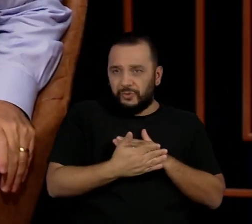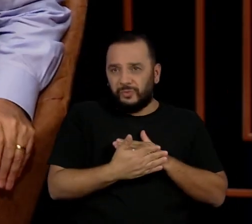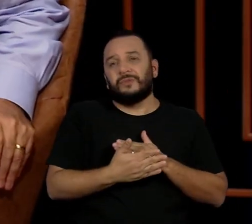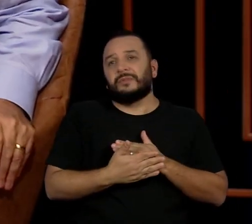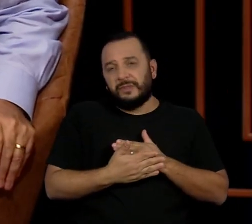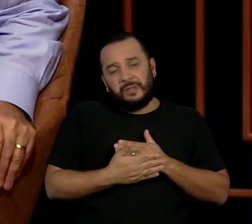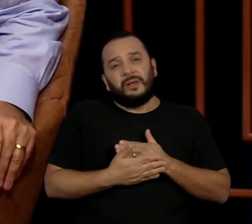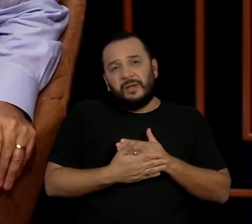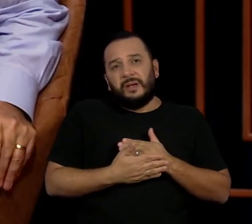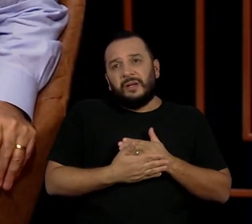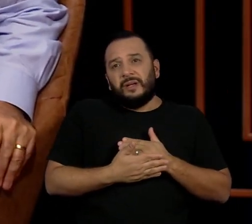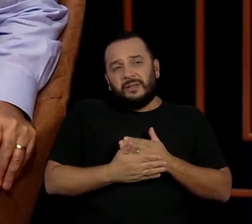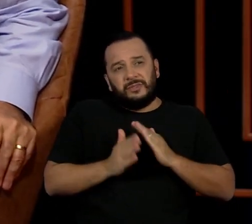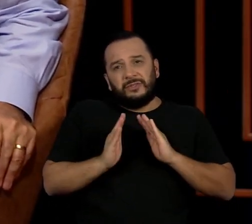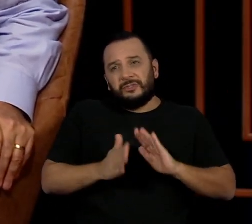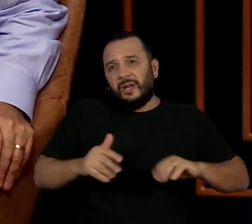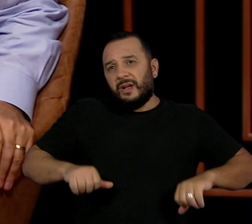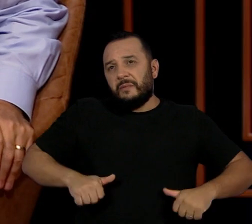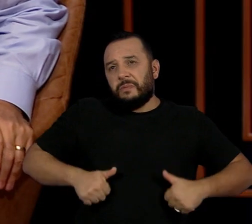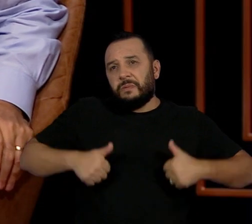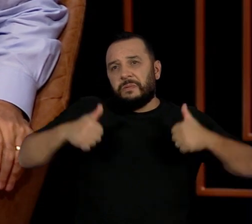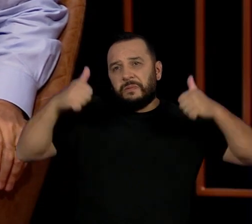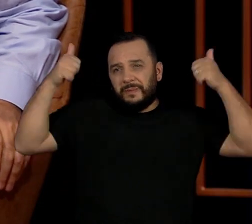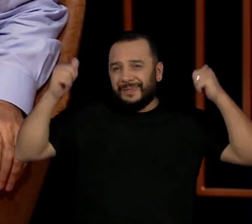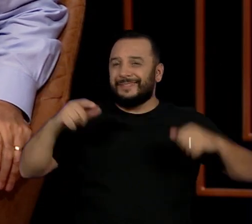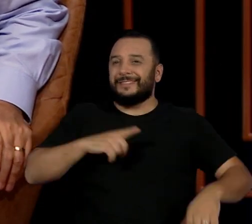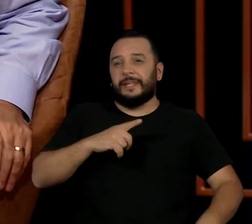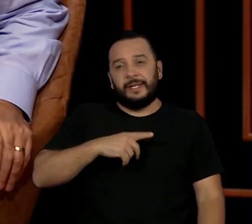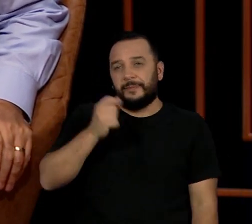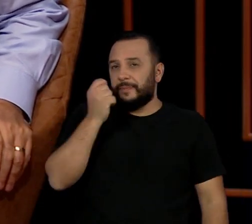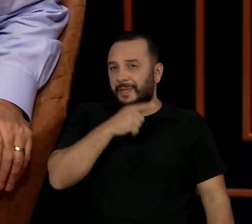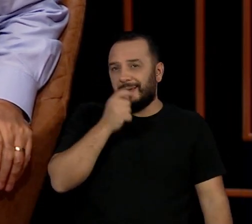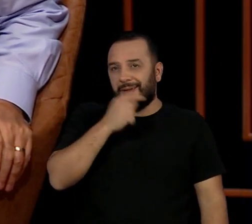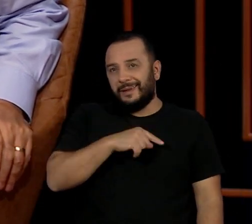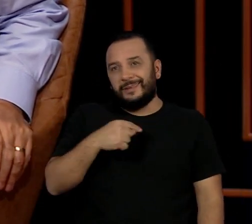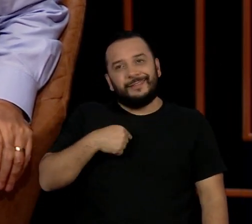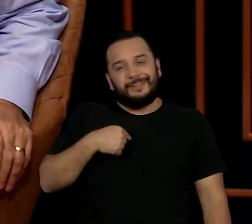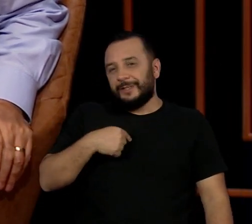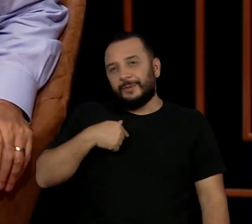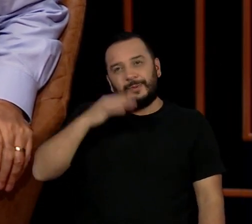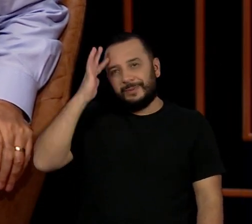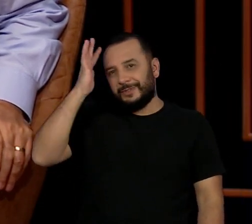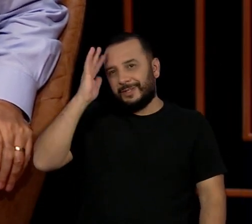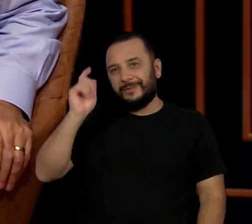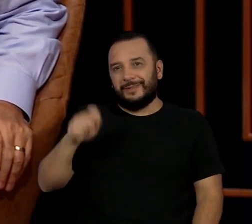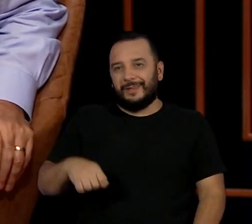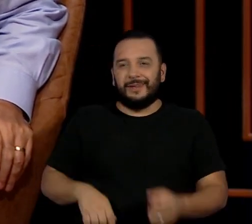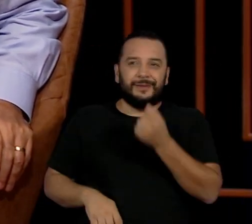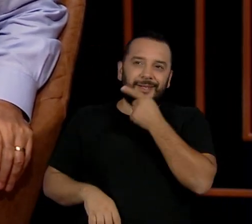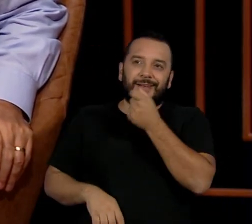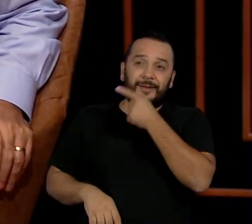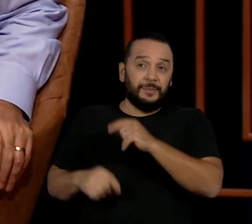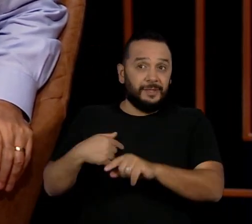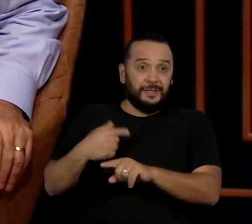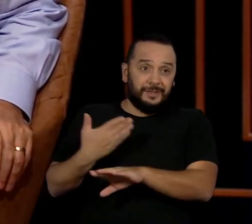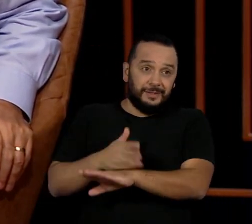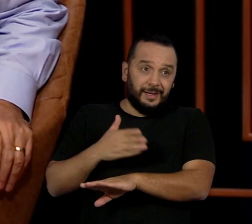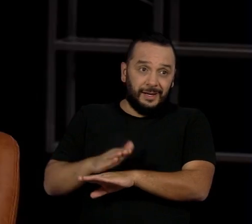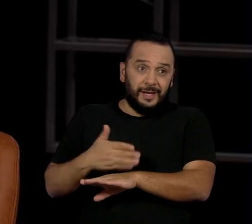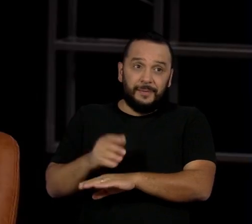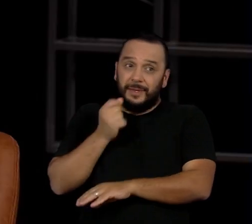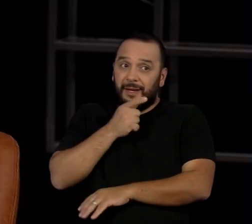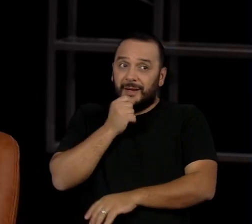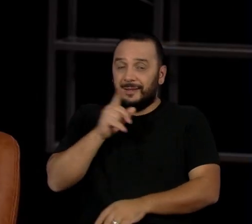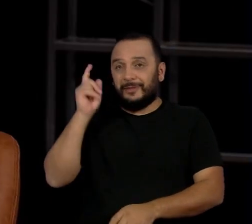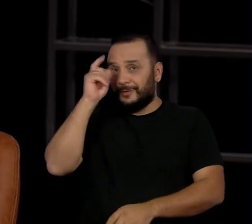que ele está. E isso tudo com muito humor. Olha, eu nem imaginava que tinha tanto humor. Assim, porque ensaiar a comédia é uma tragédia, né?